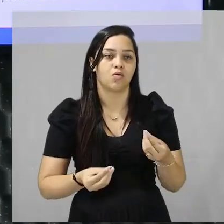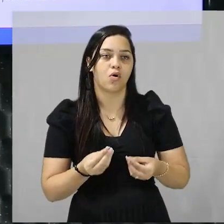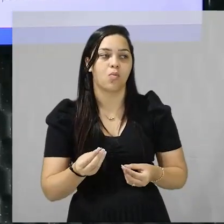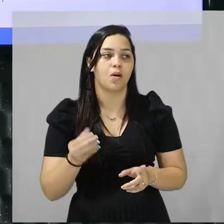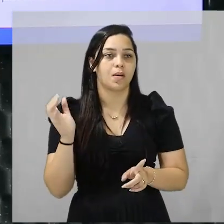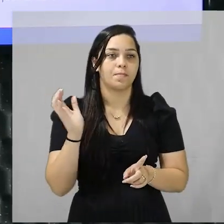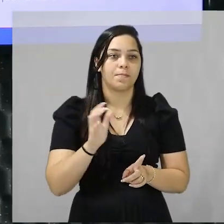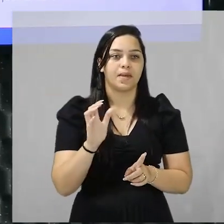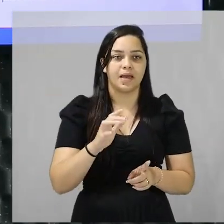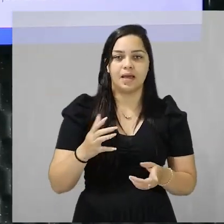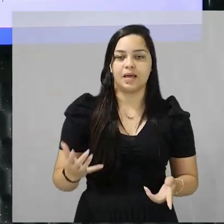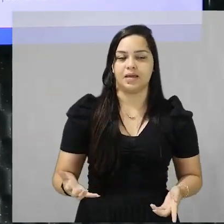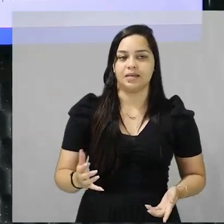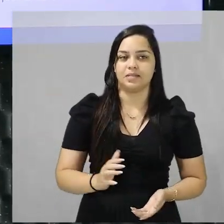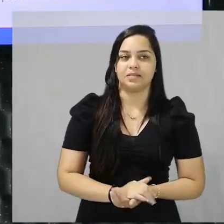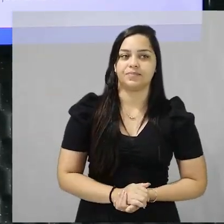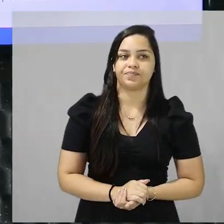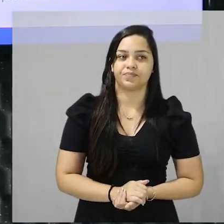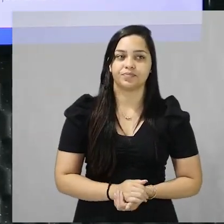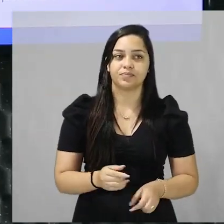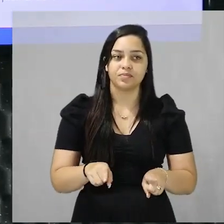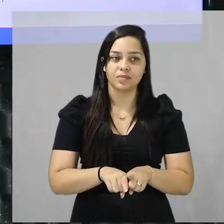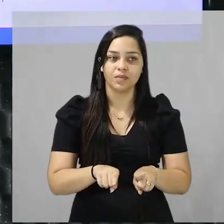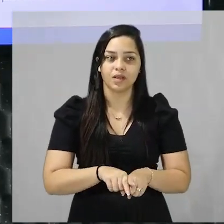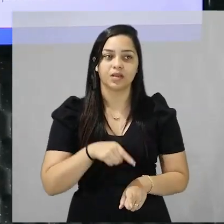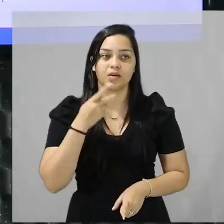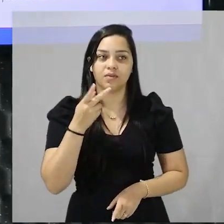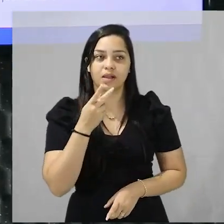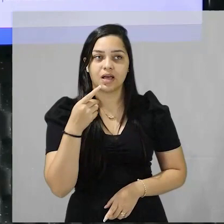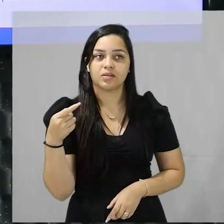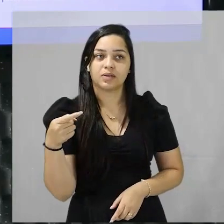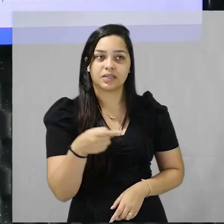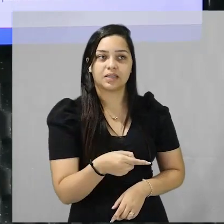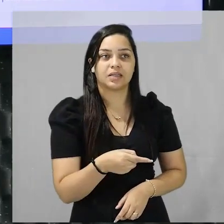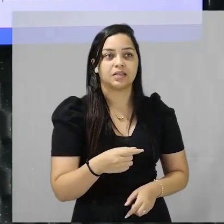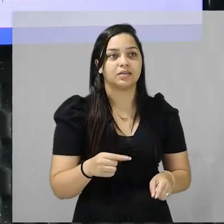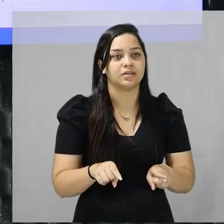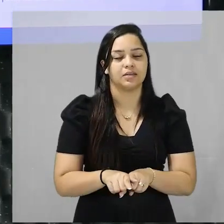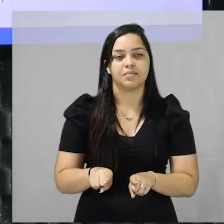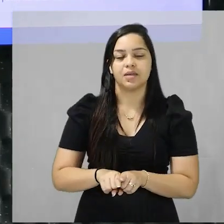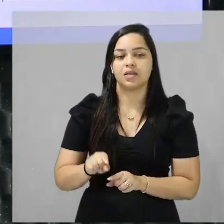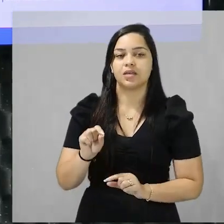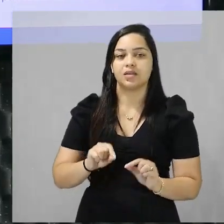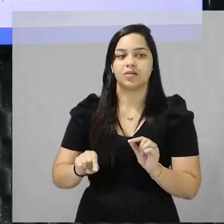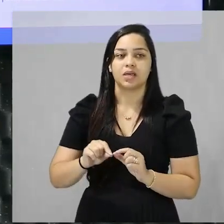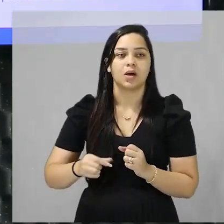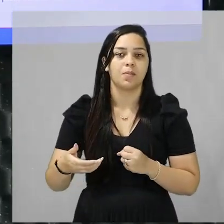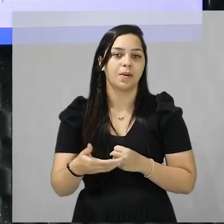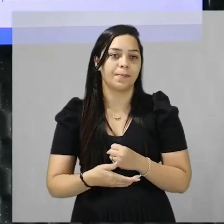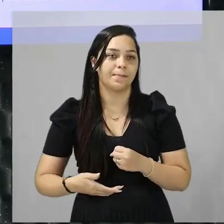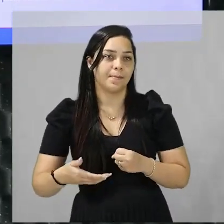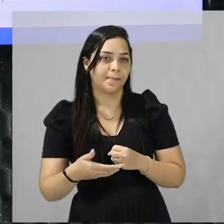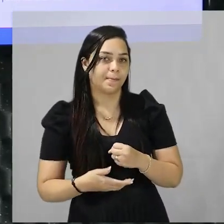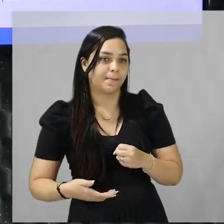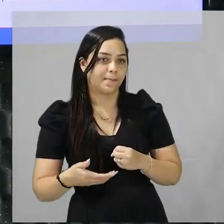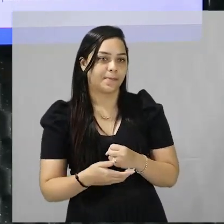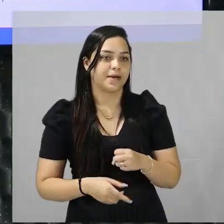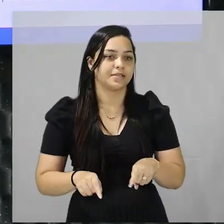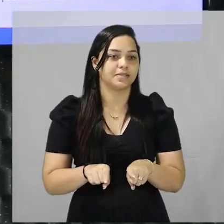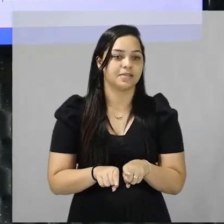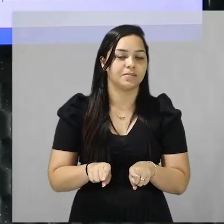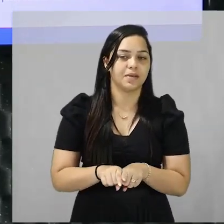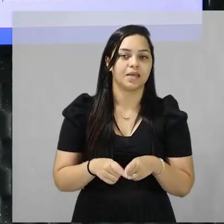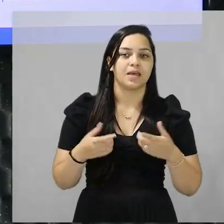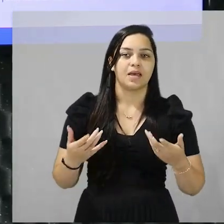ameaça, ok? E é isso que está sendo colocado aqui. Claro que ela é uma base para a